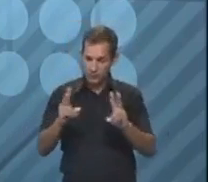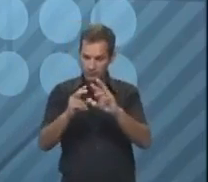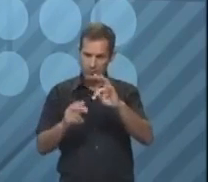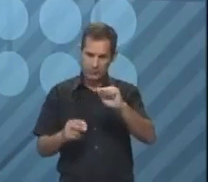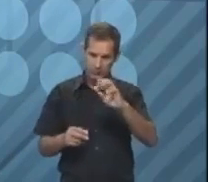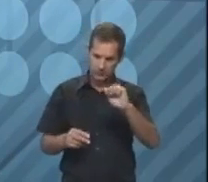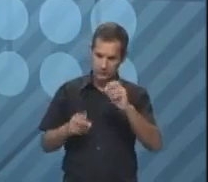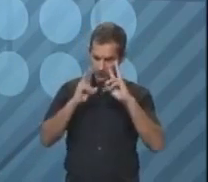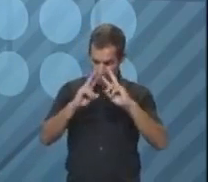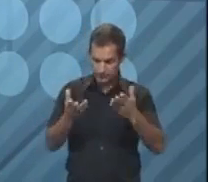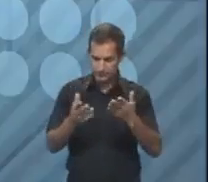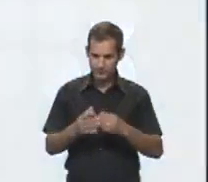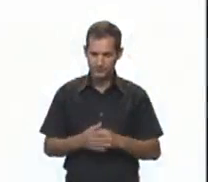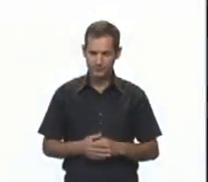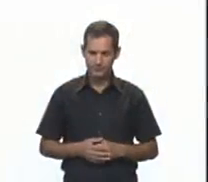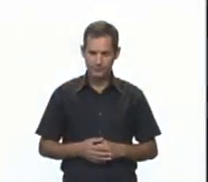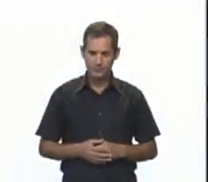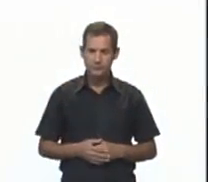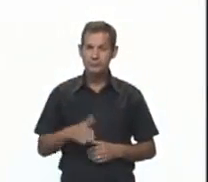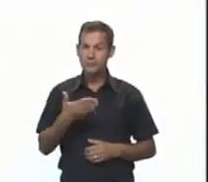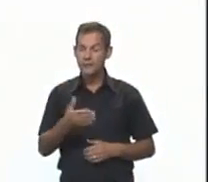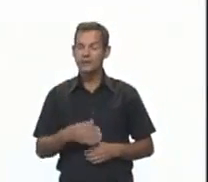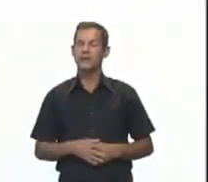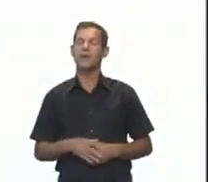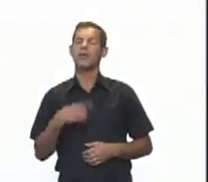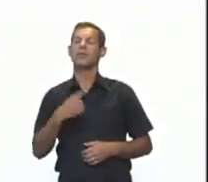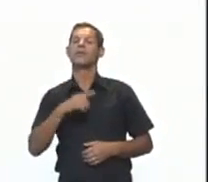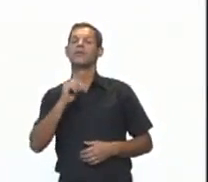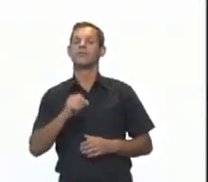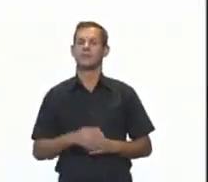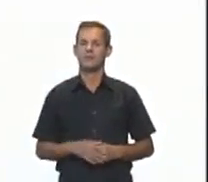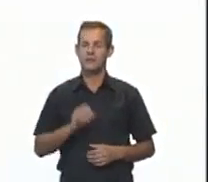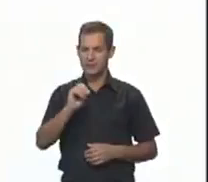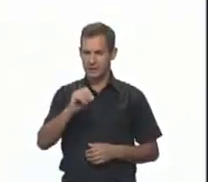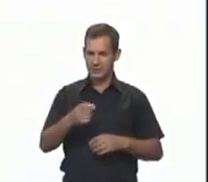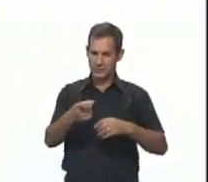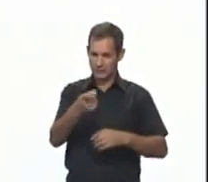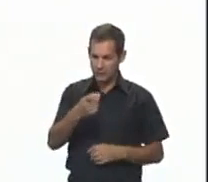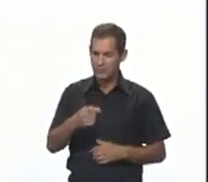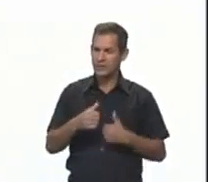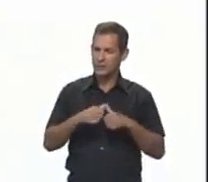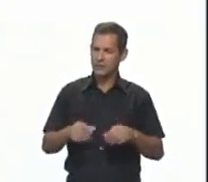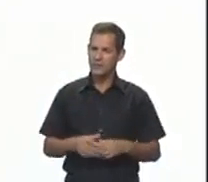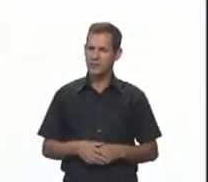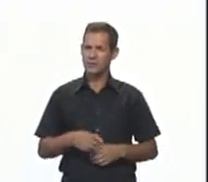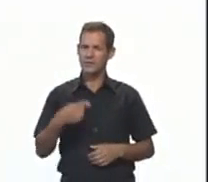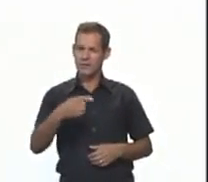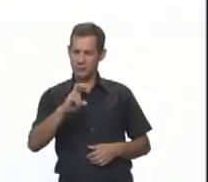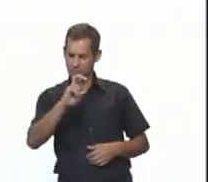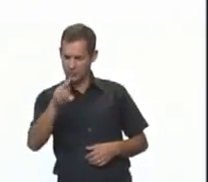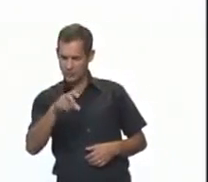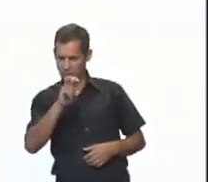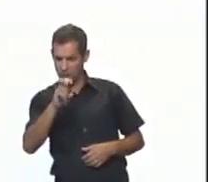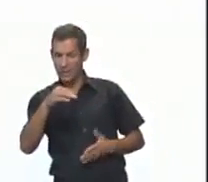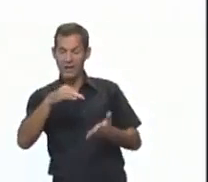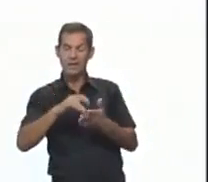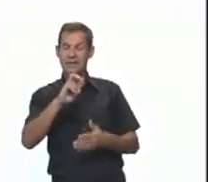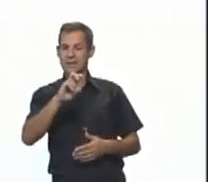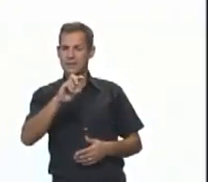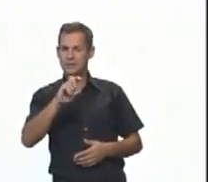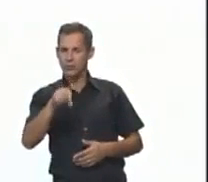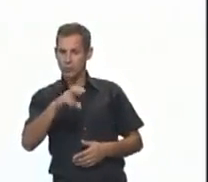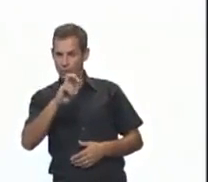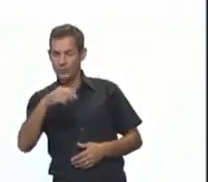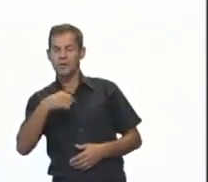valor do θ. Acompanhe. Então aqui a gente tem, ó, que o x ele está indo de menos 5,5 a